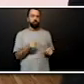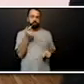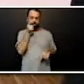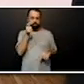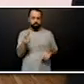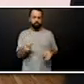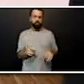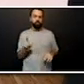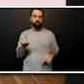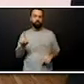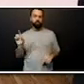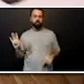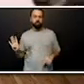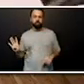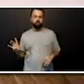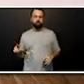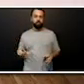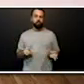14. O